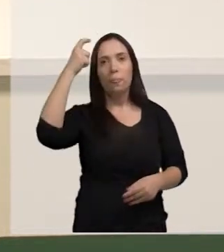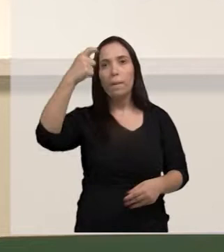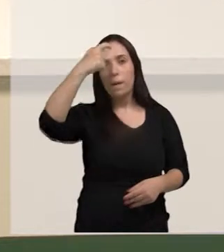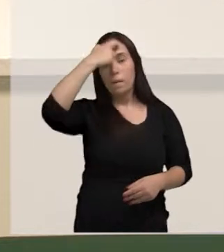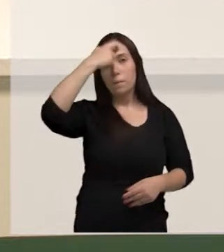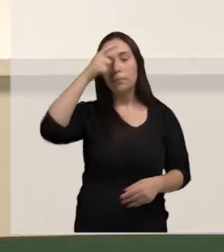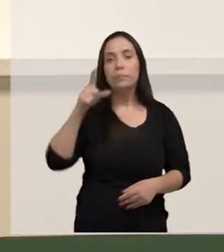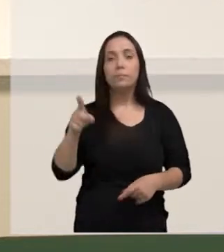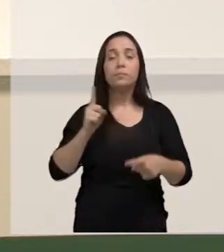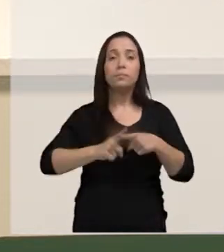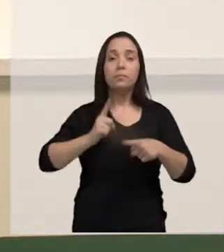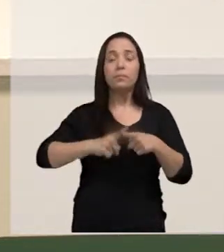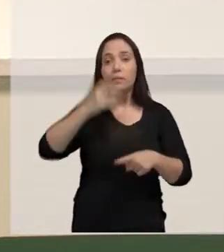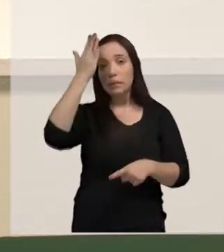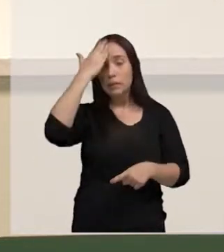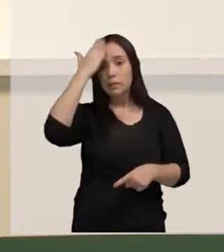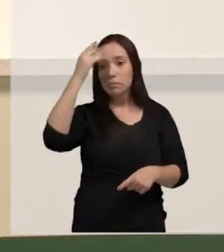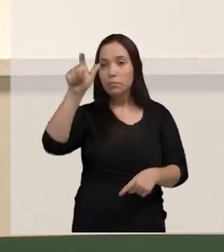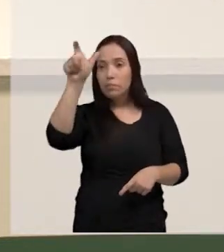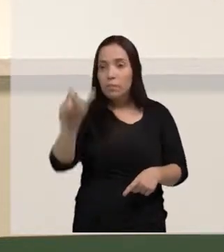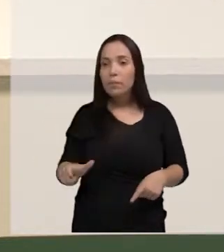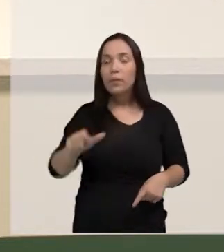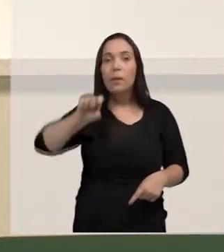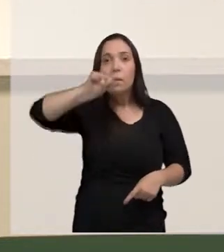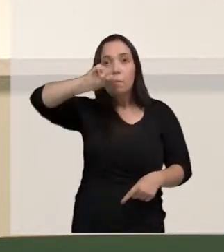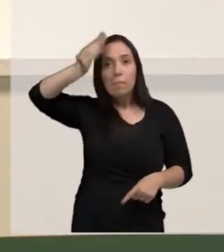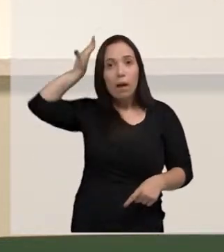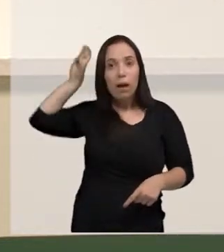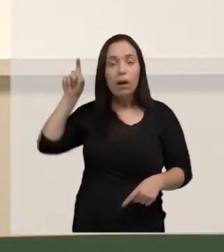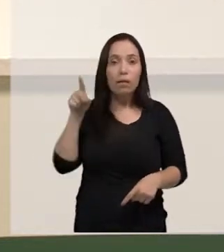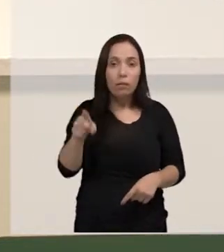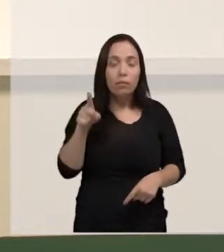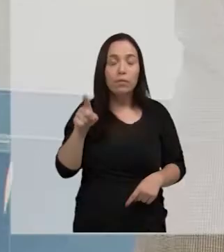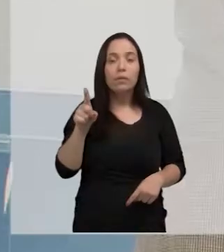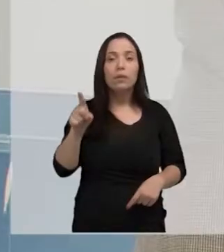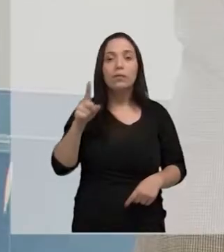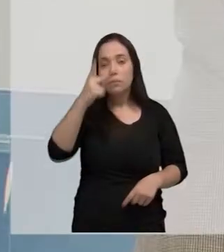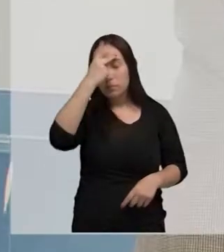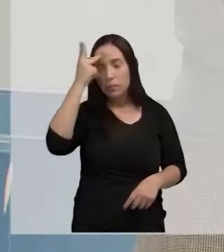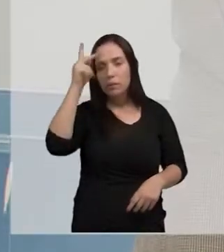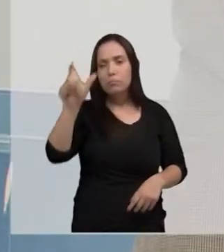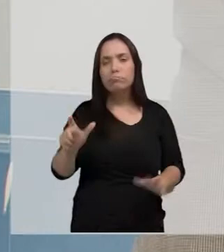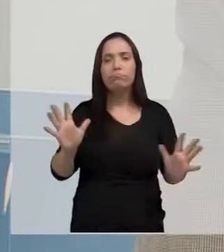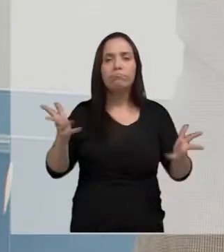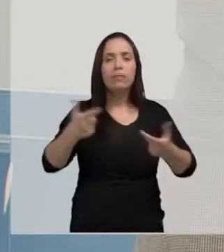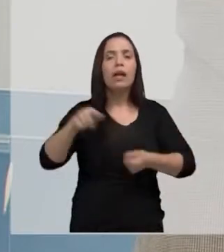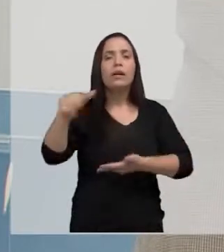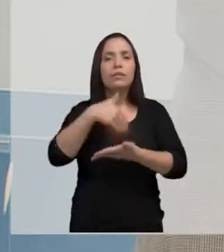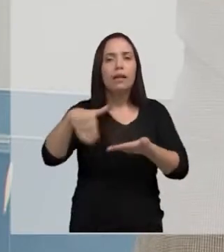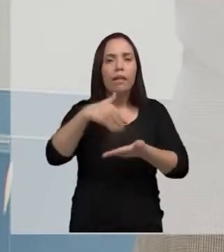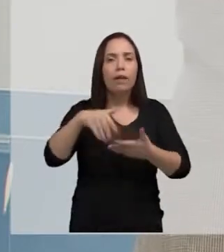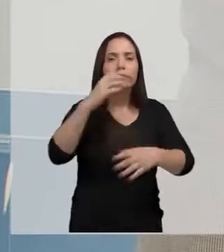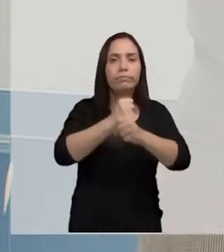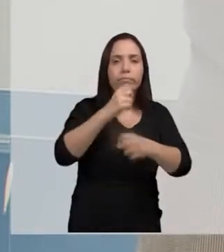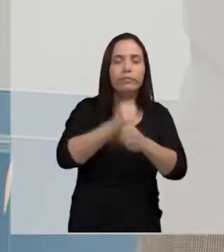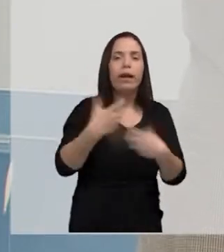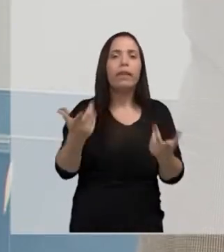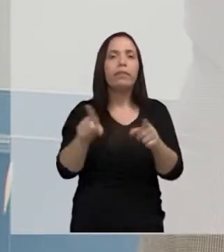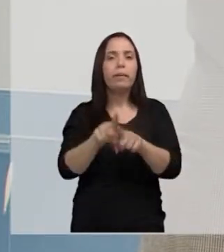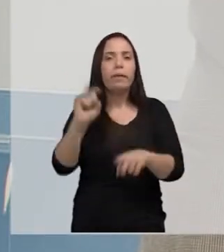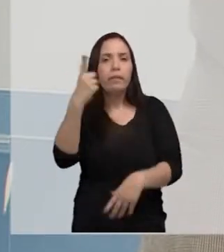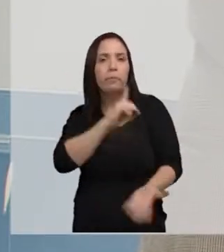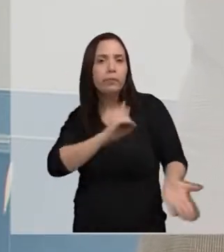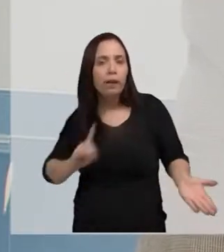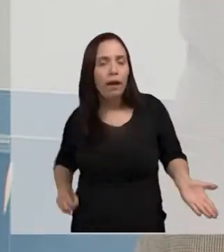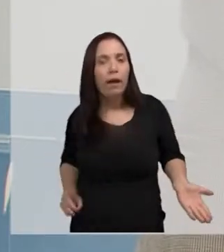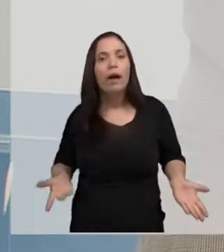no Mauro Filho, porque reconhece o cara, aquele cara que tem qualidade como secretário, tem qualidade como deputado,